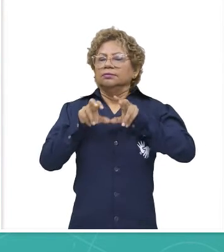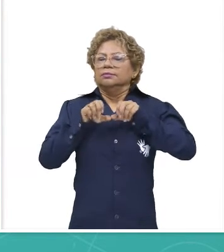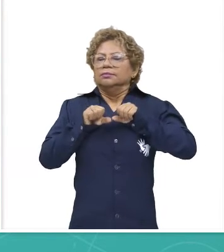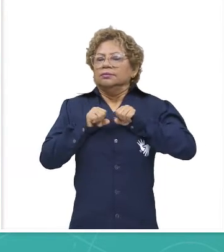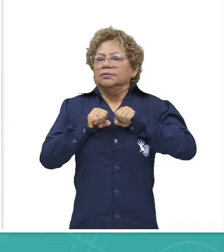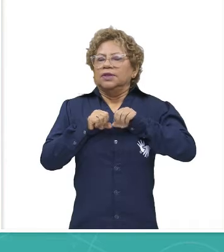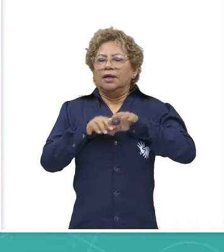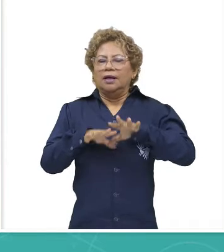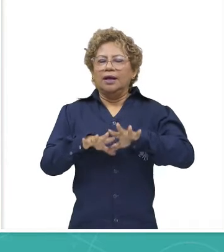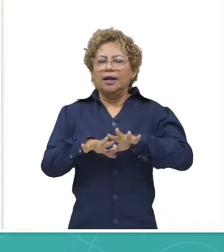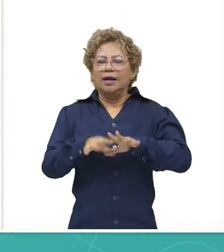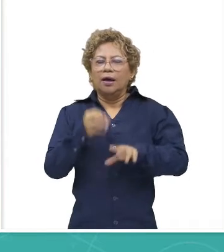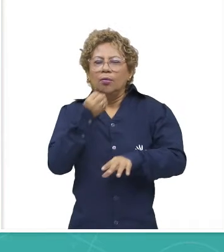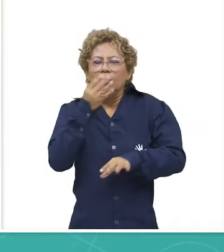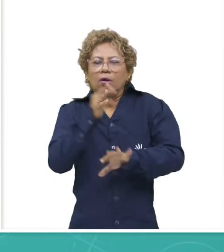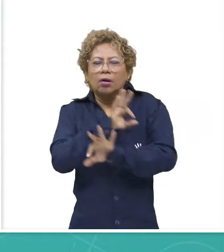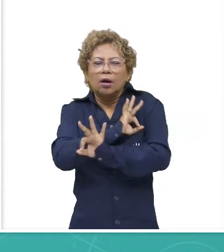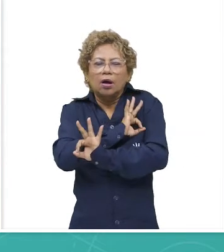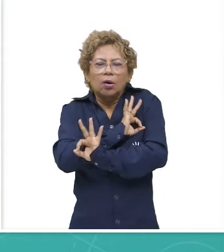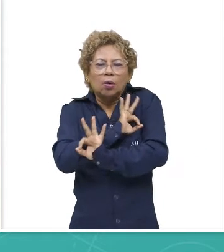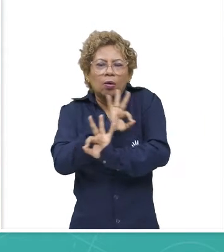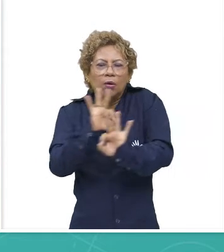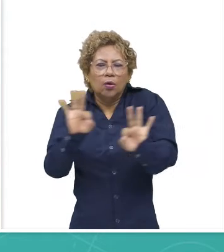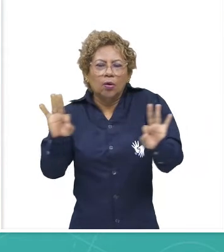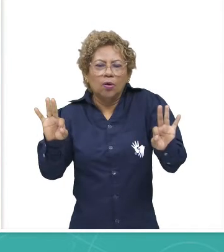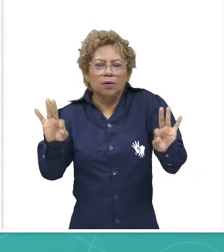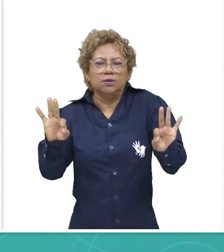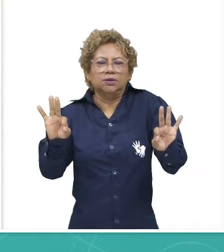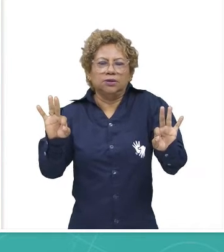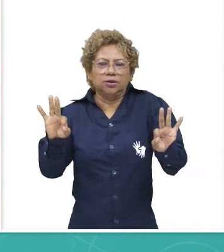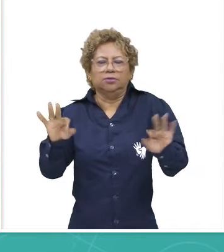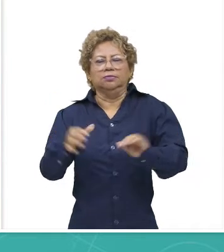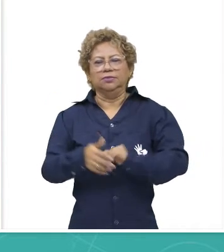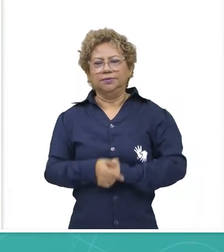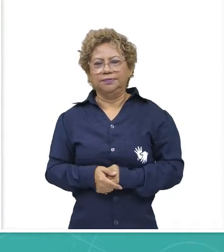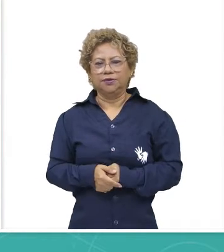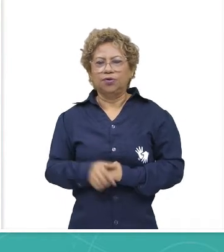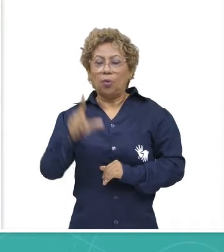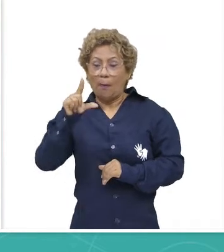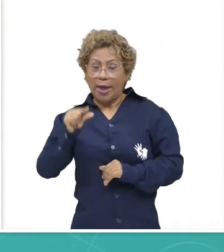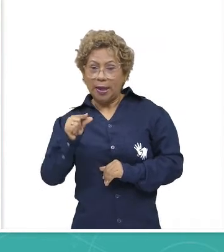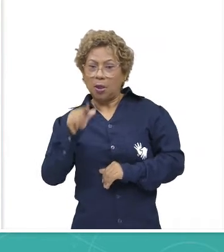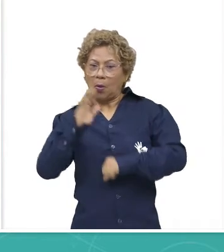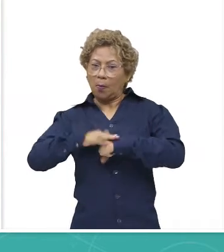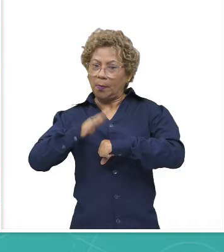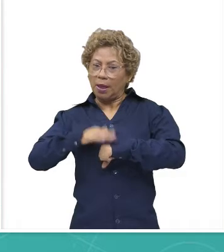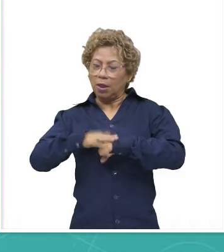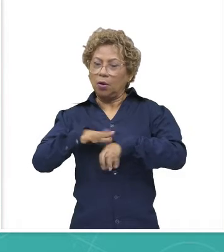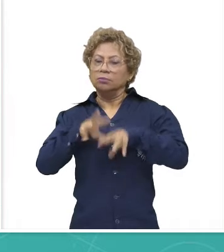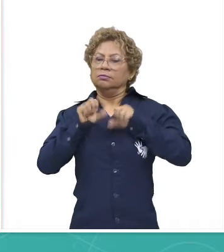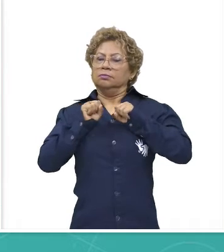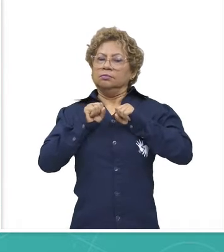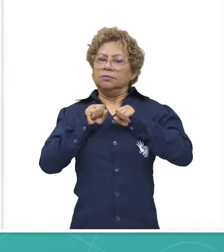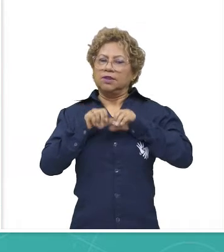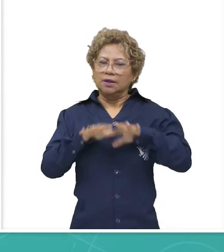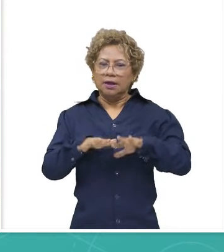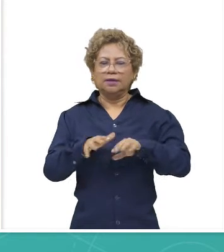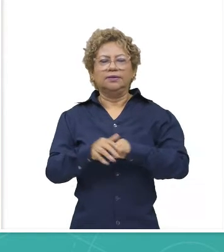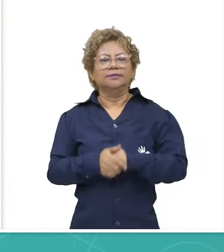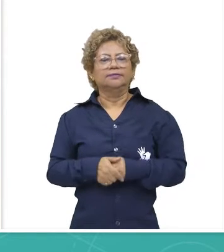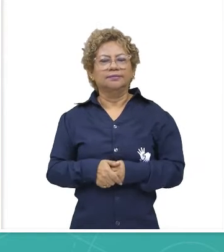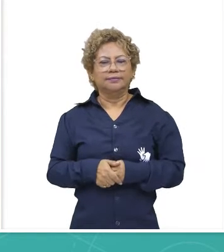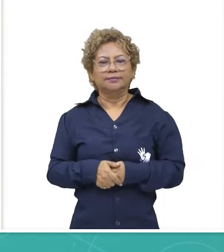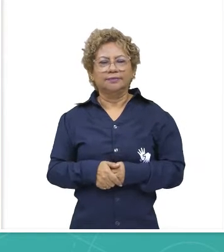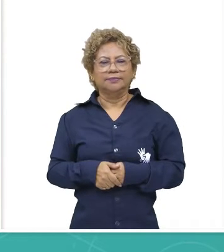bastante. Não esqueçam, altitude pequena, maior a pressão. Você tem Belém com 10 metros, Manacapuru